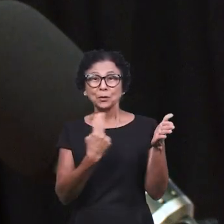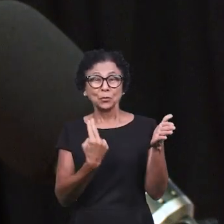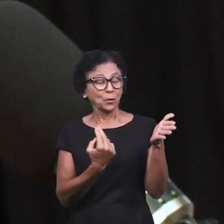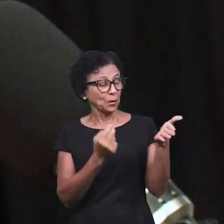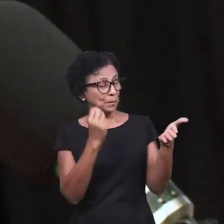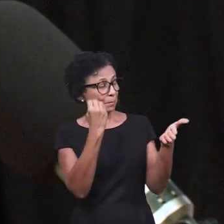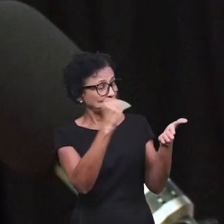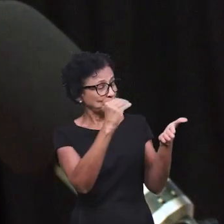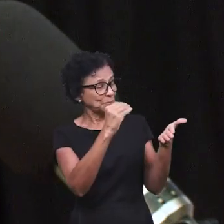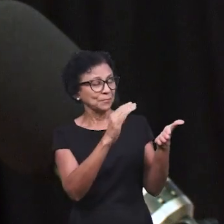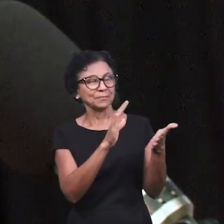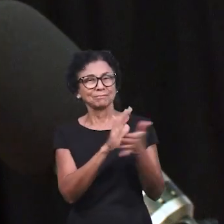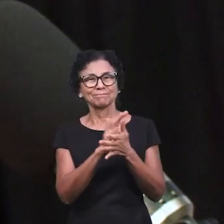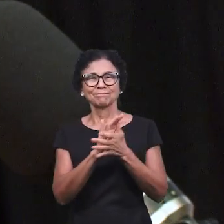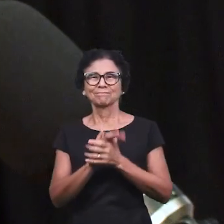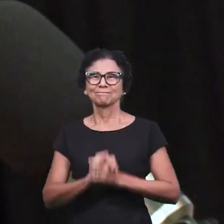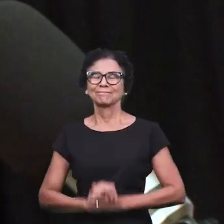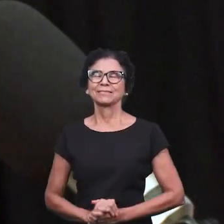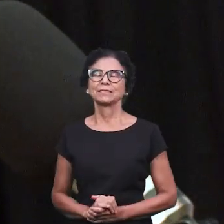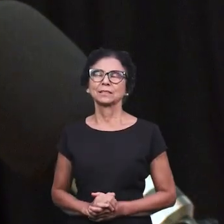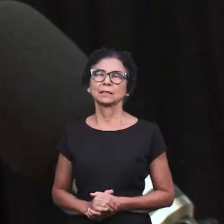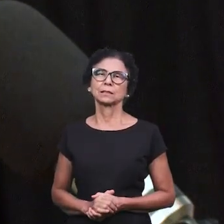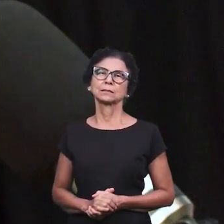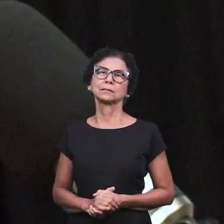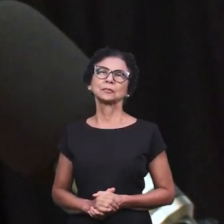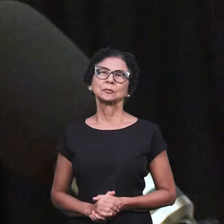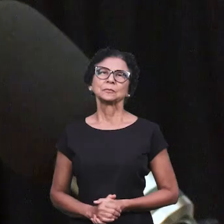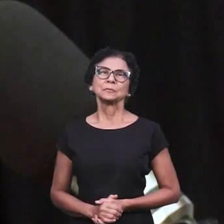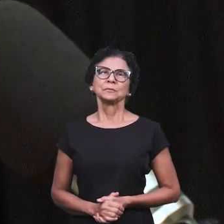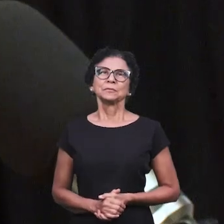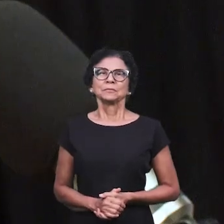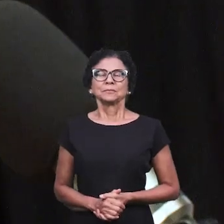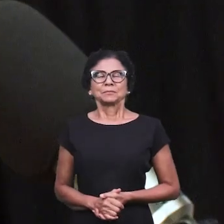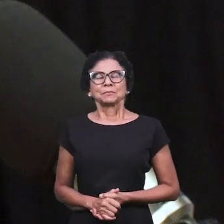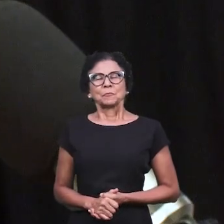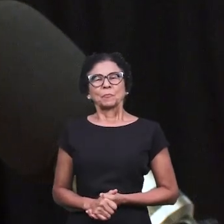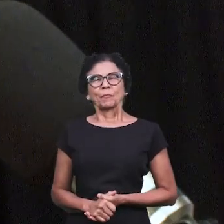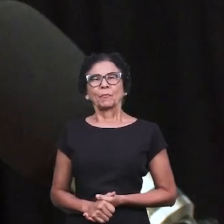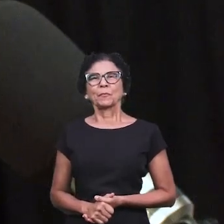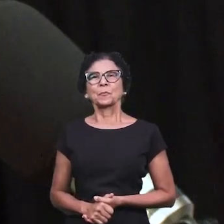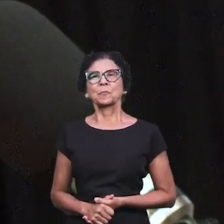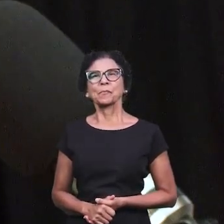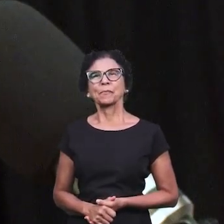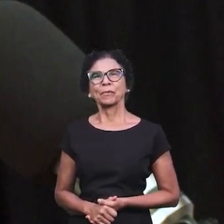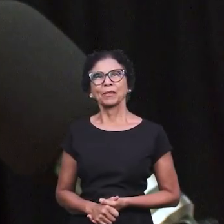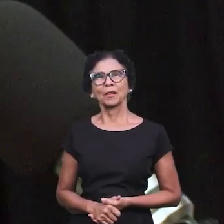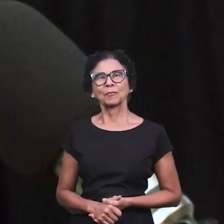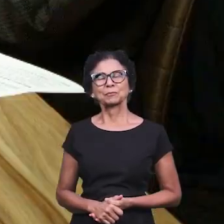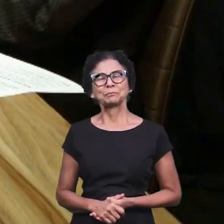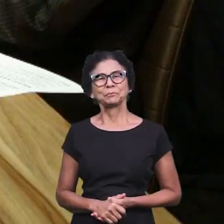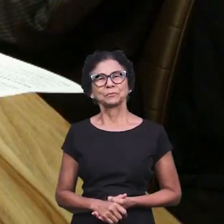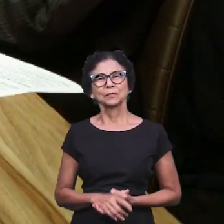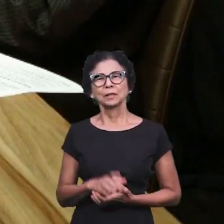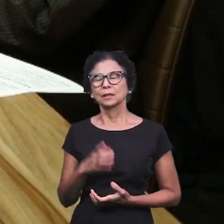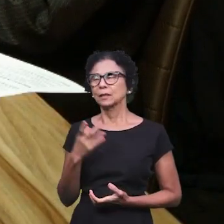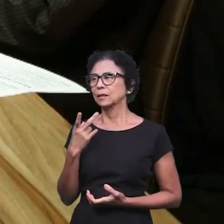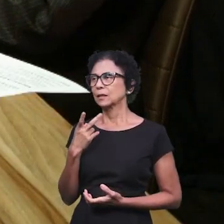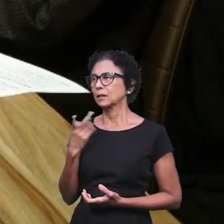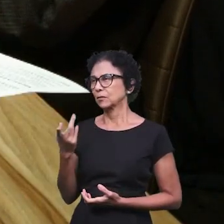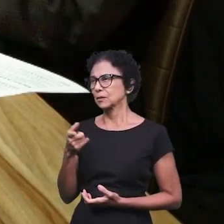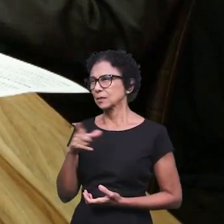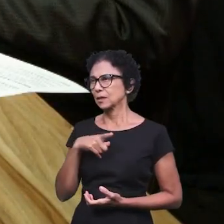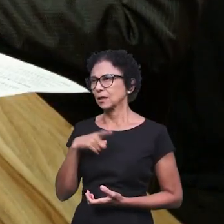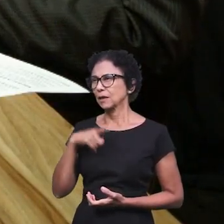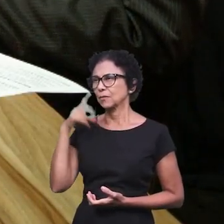certeza você já está avançando. Isso é fundamental nisso aí, né, Luiz? E o senhor já tinha uma direção ali, né, para você, né? Você comenta ali, né,